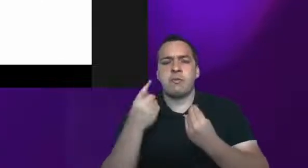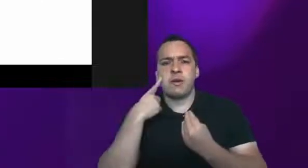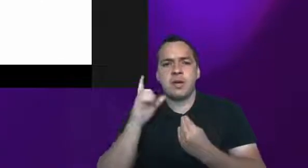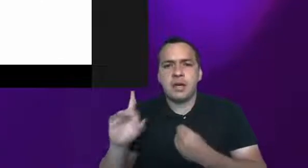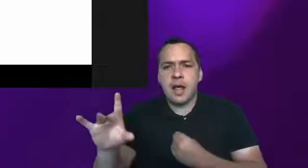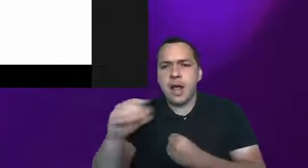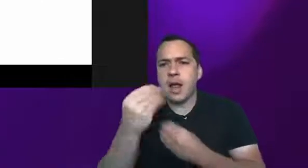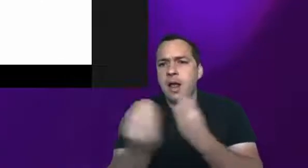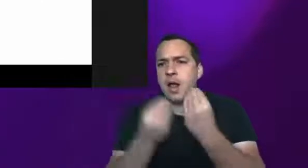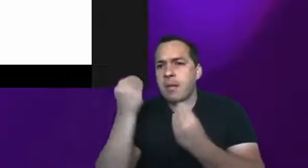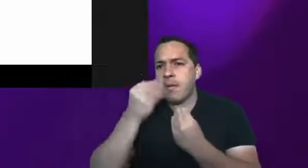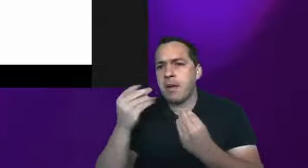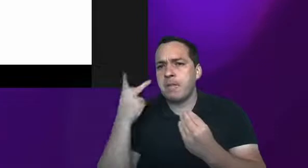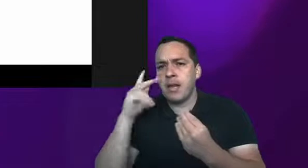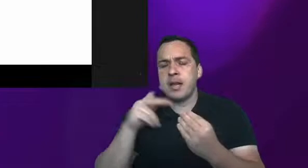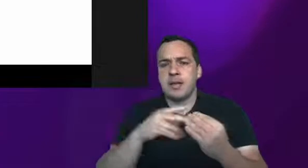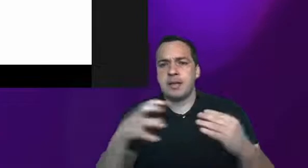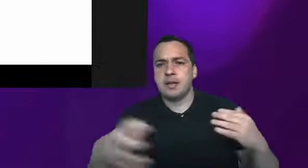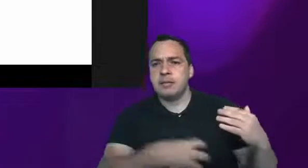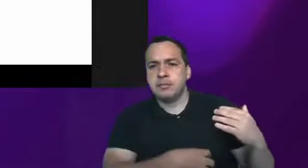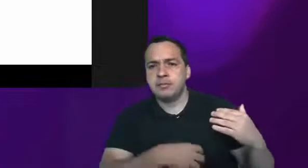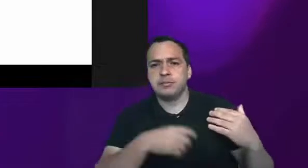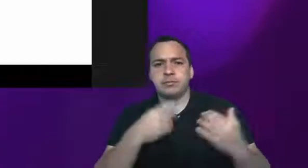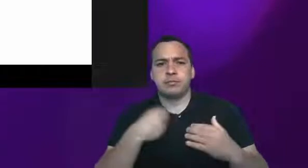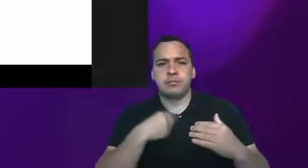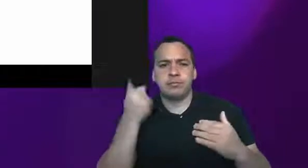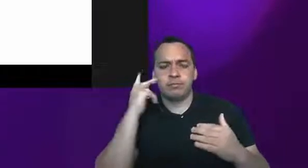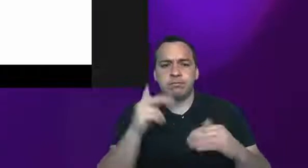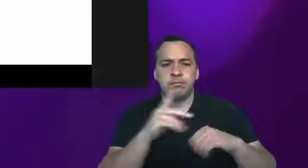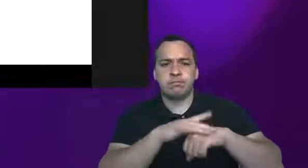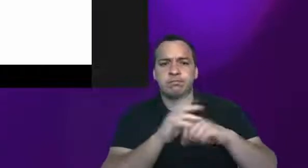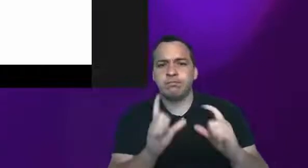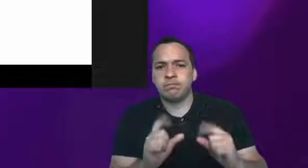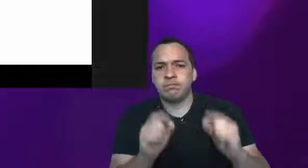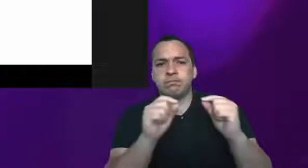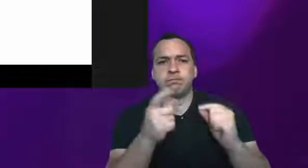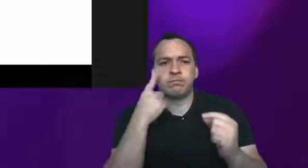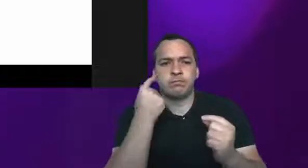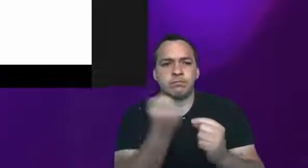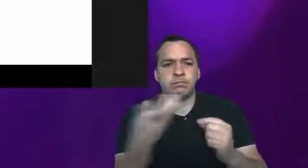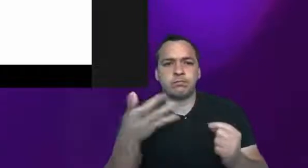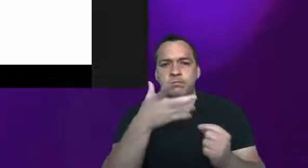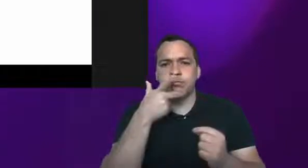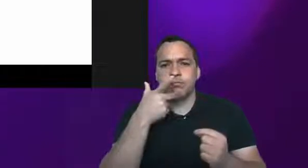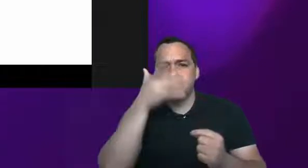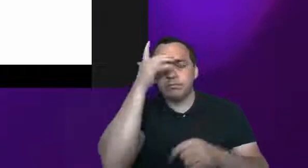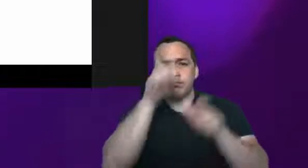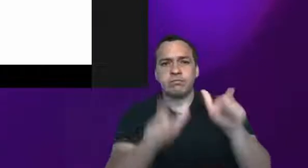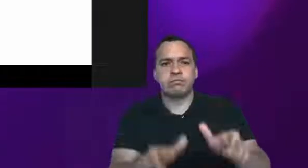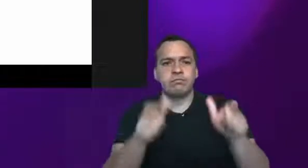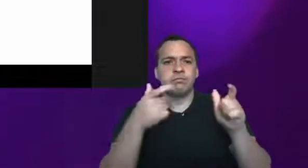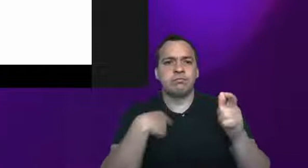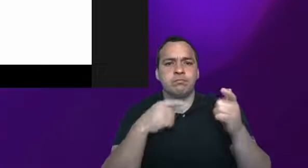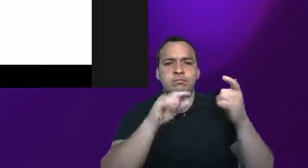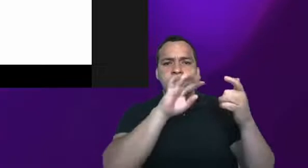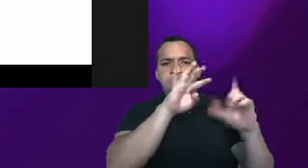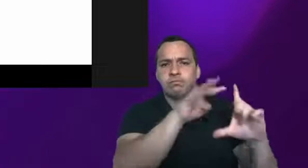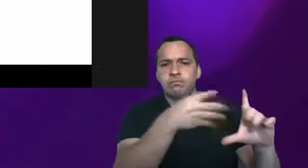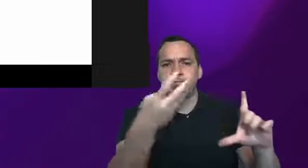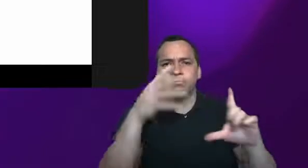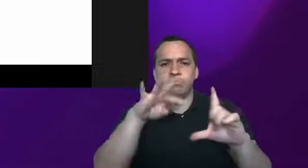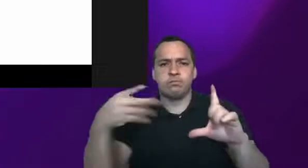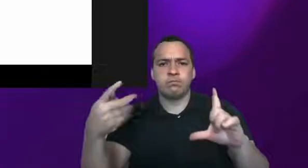verificámos que analisámos 12 doentes, e destes 12 doentes que analisámos, tínhamos 5